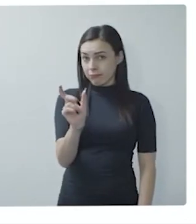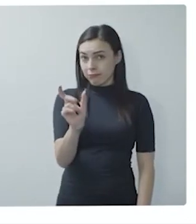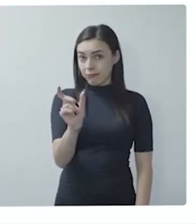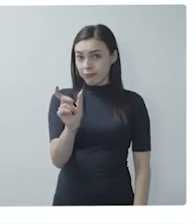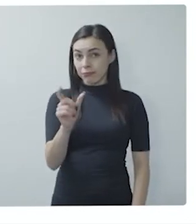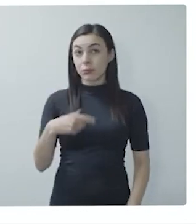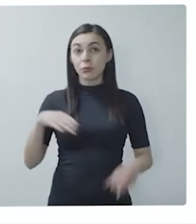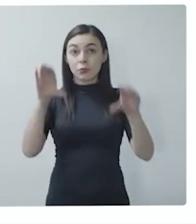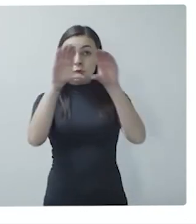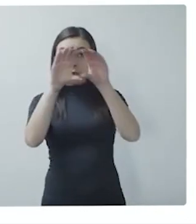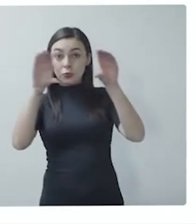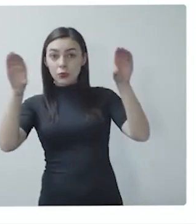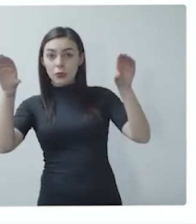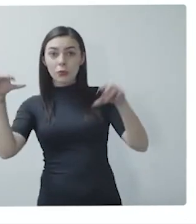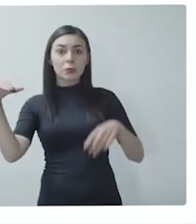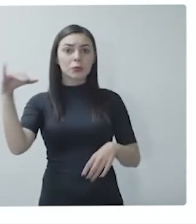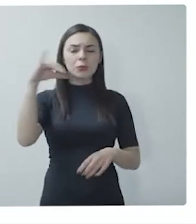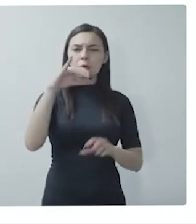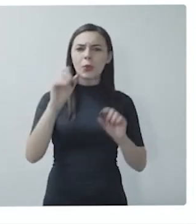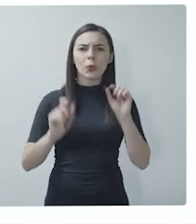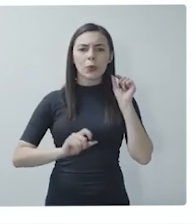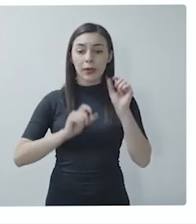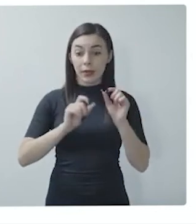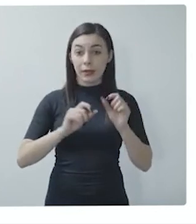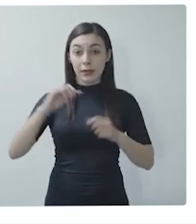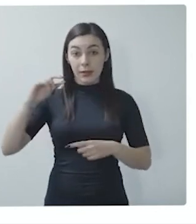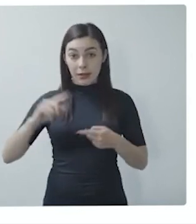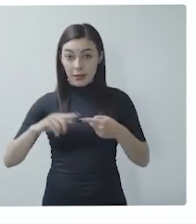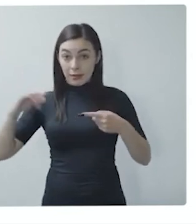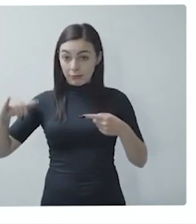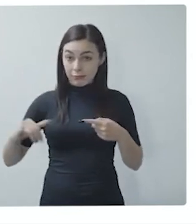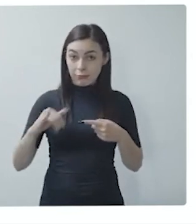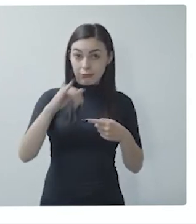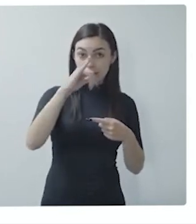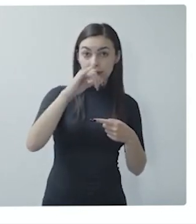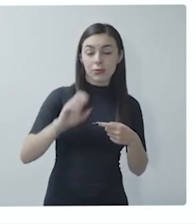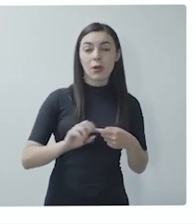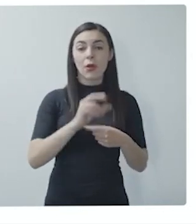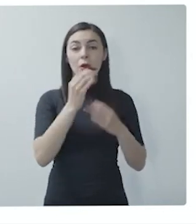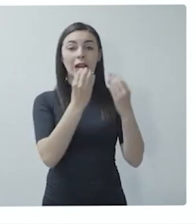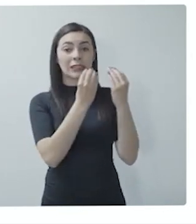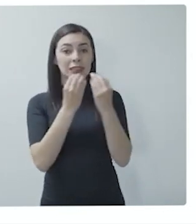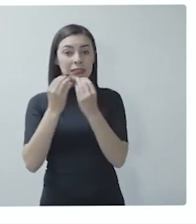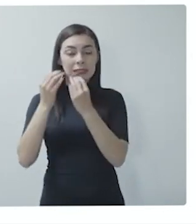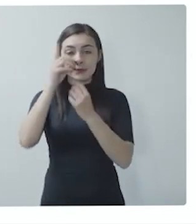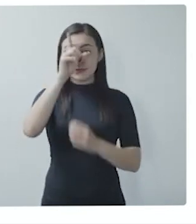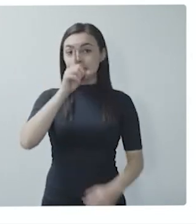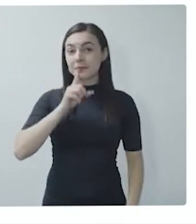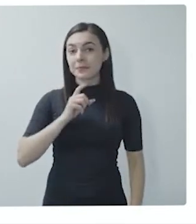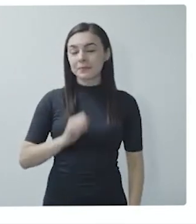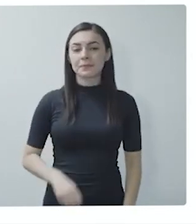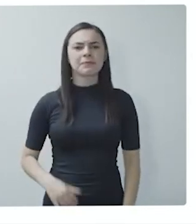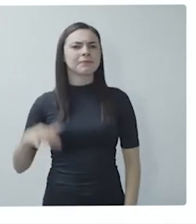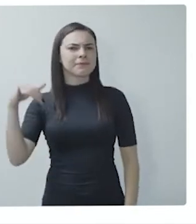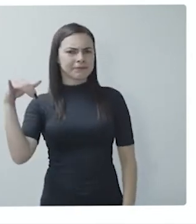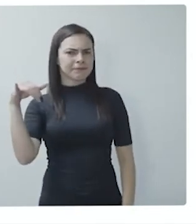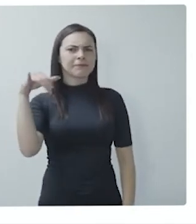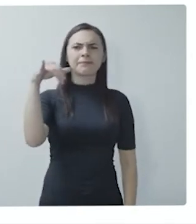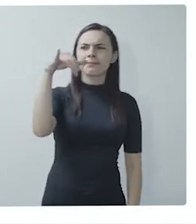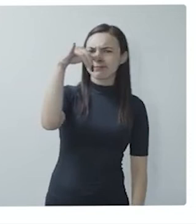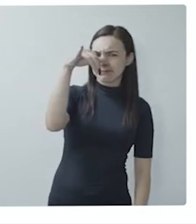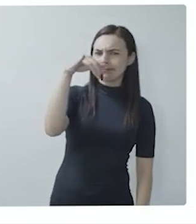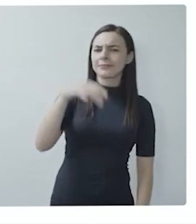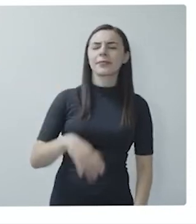céu. O avião ou o melão? Digam aí em casa.